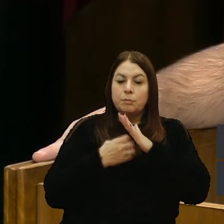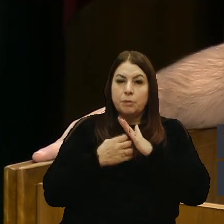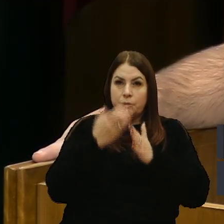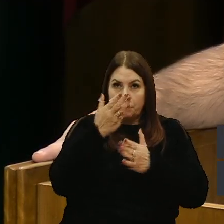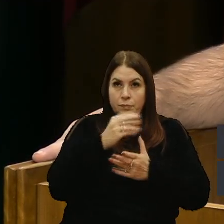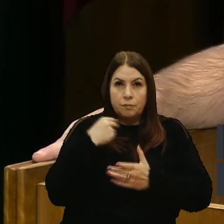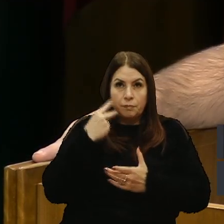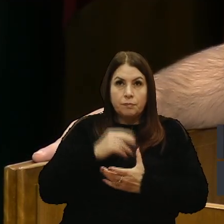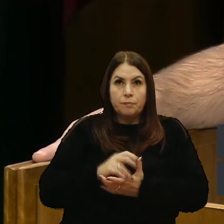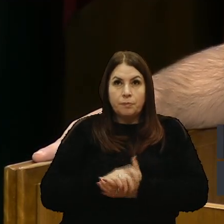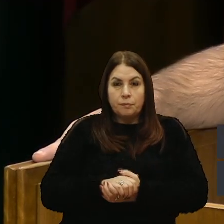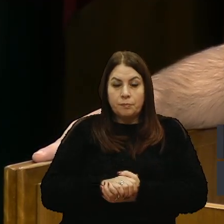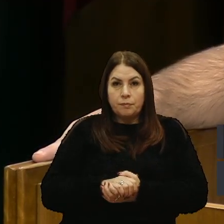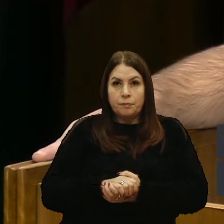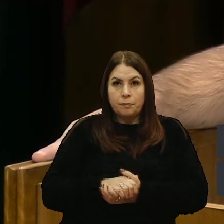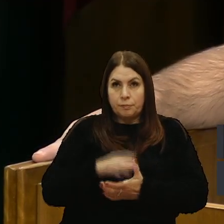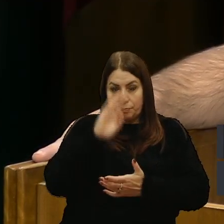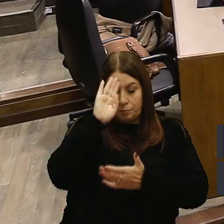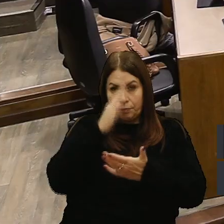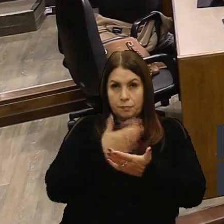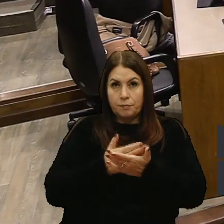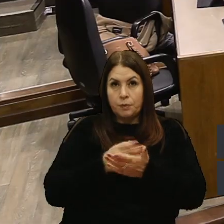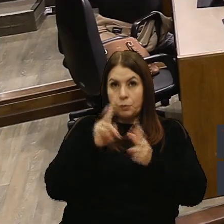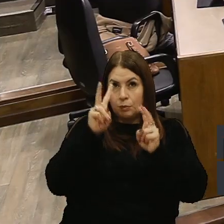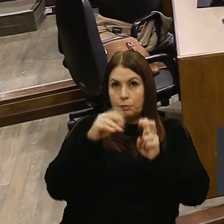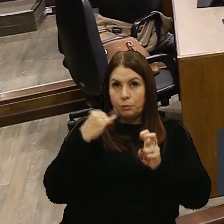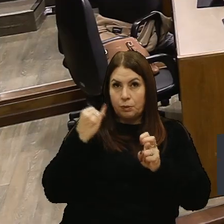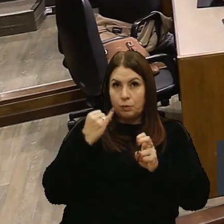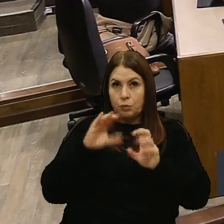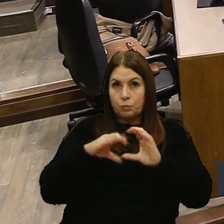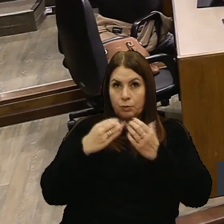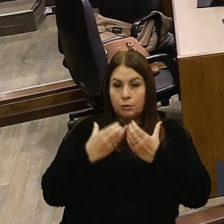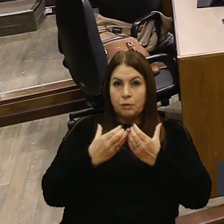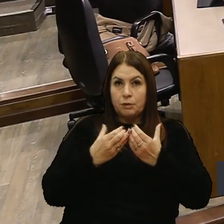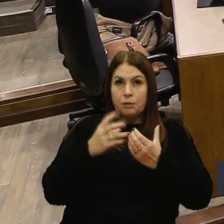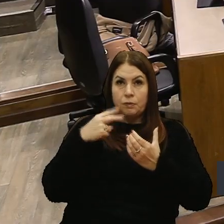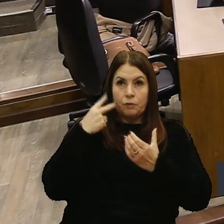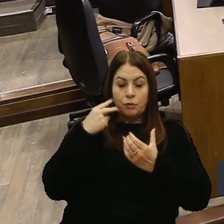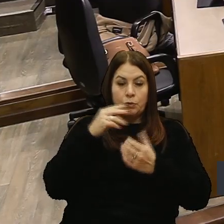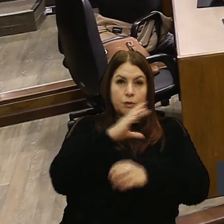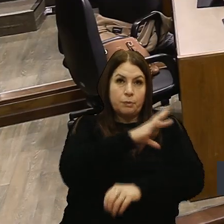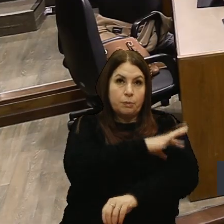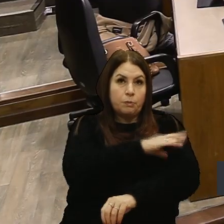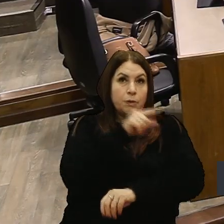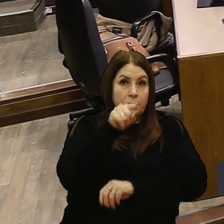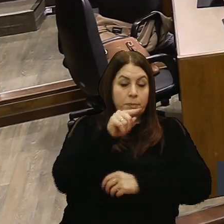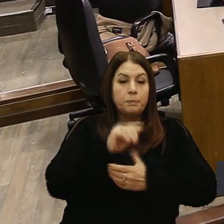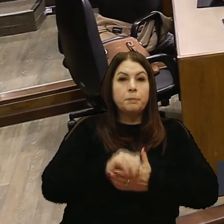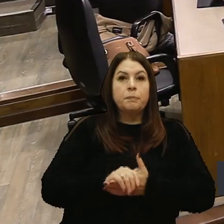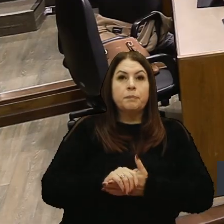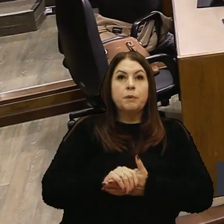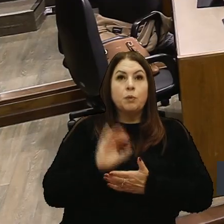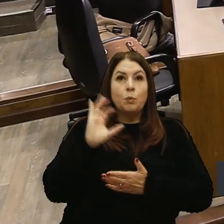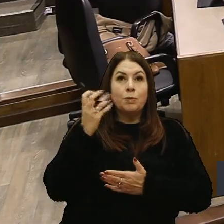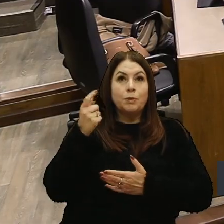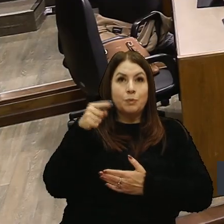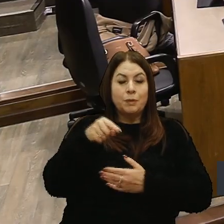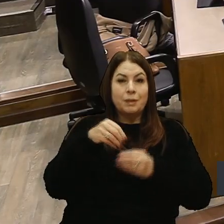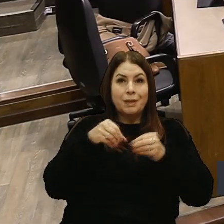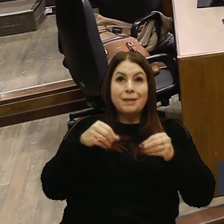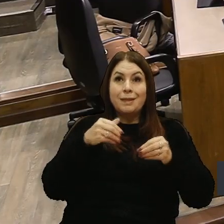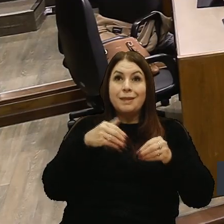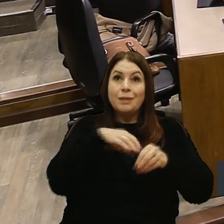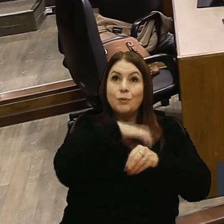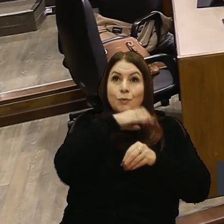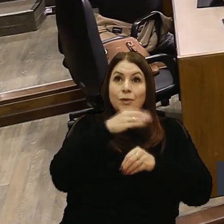Pois não, vereador? Eu acredito que é um tema muito importante à comunidade, vereador Ramon. E aquela situação que aconteceu naquele terreno na